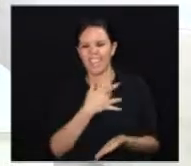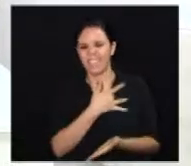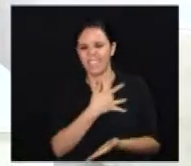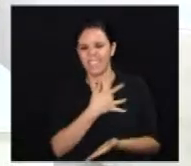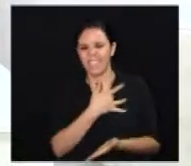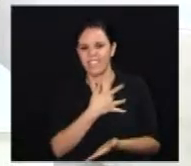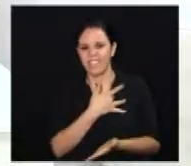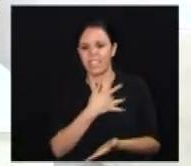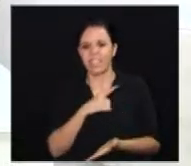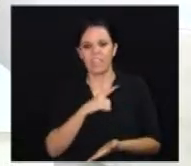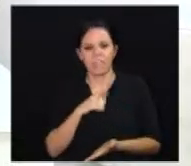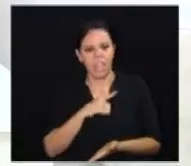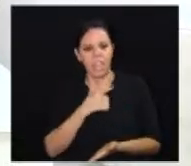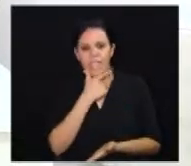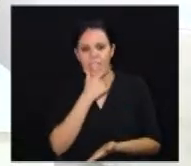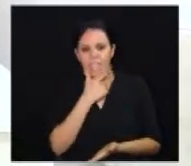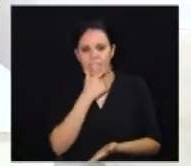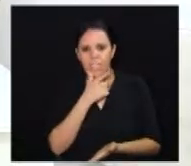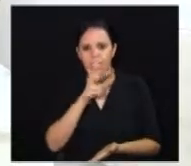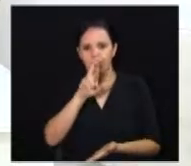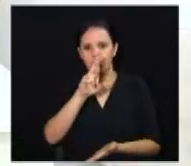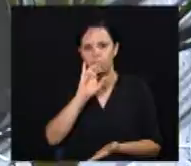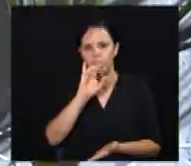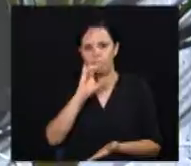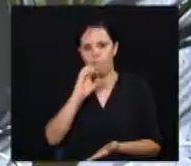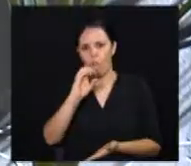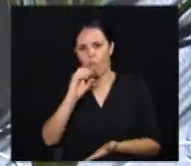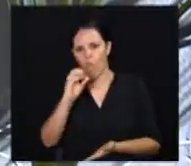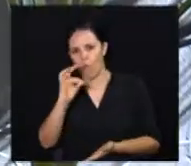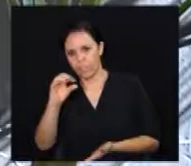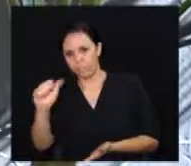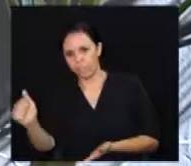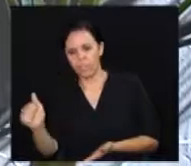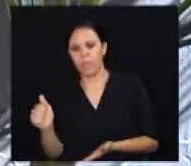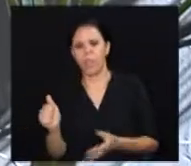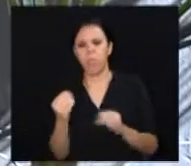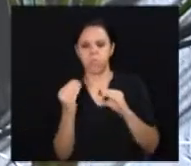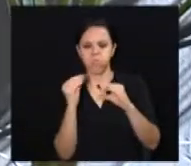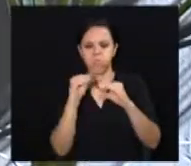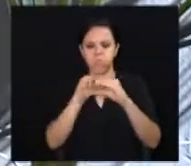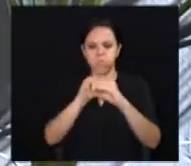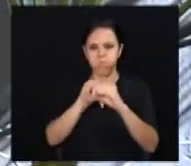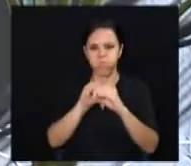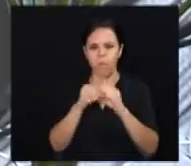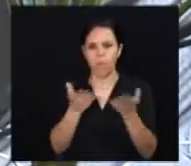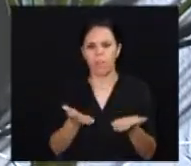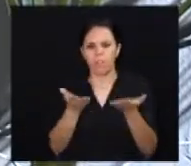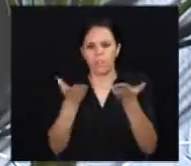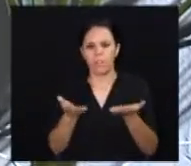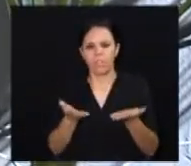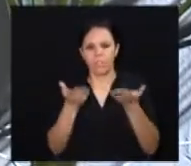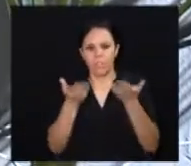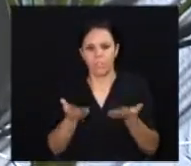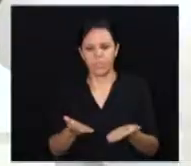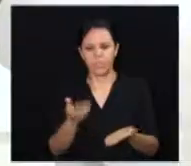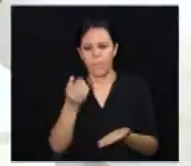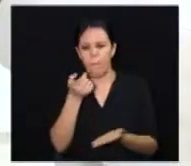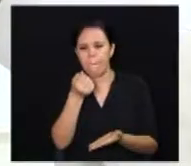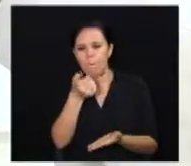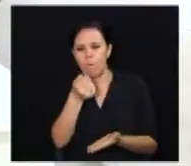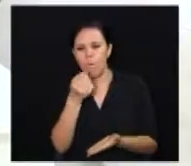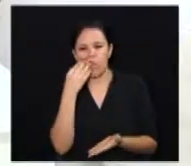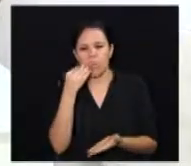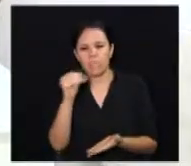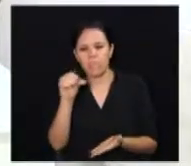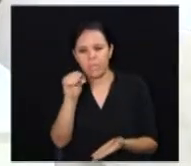gente tem um queijo ricota no recheio, que é um queijo bem leve, bem saudável, bem com pouco sal, né? É um